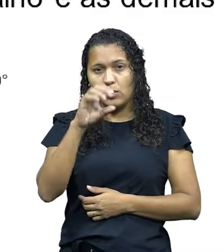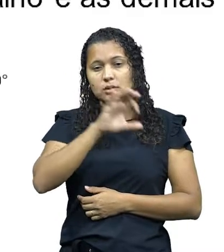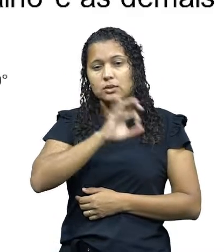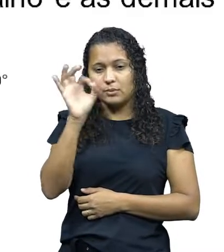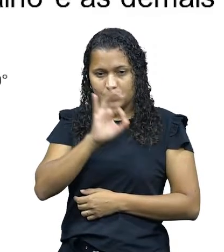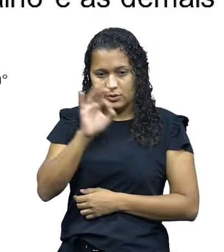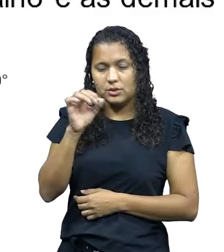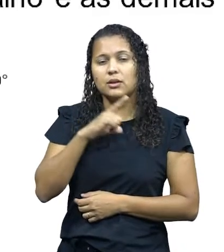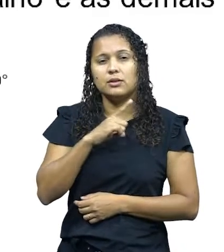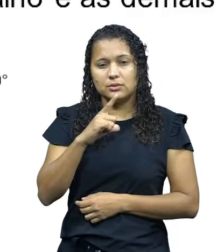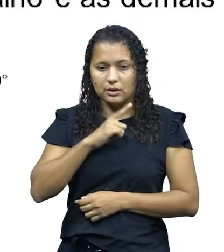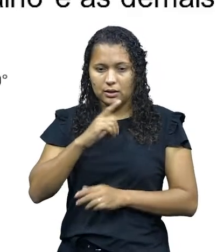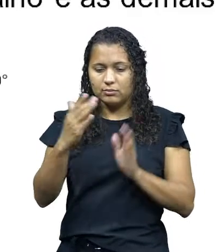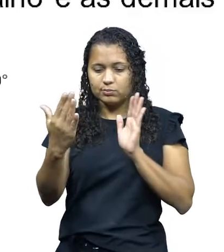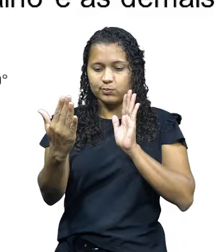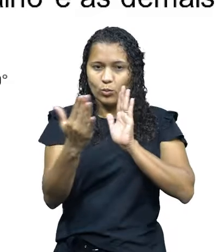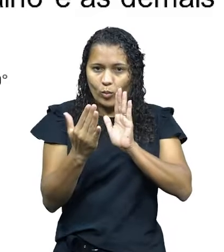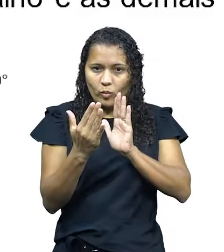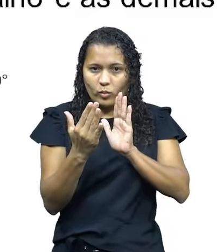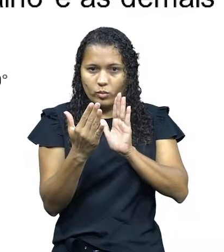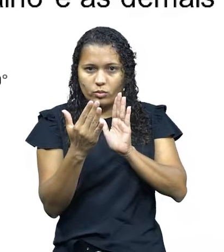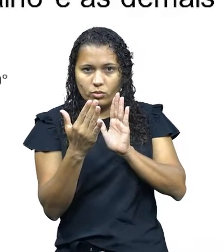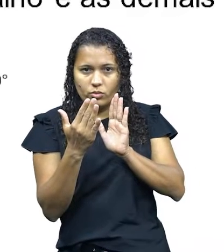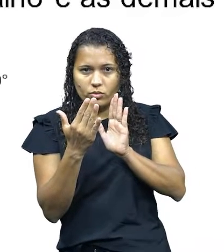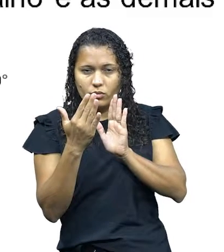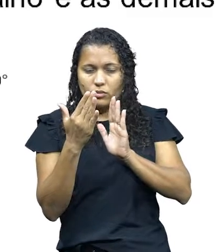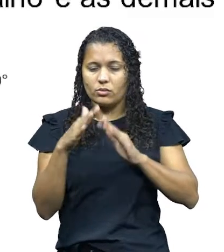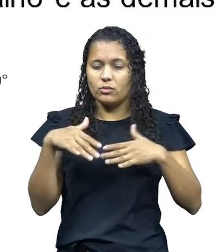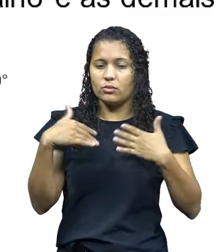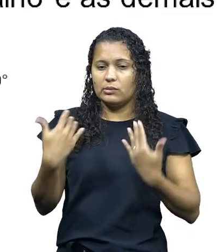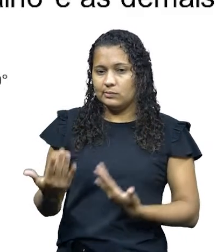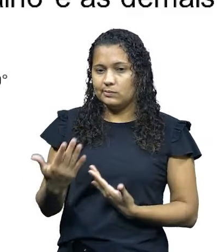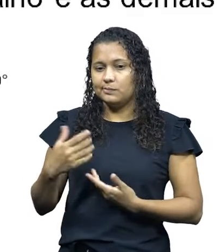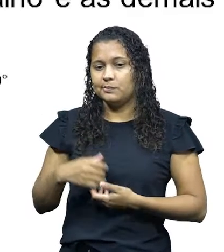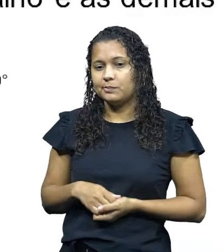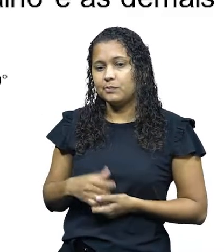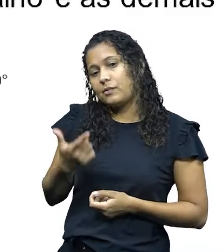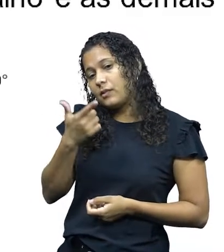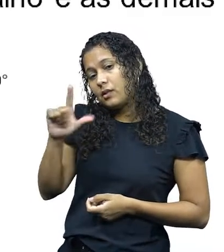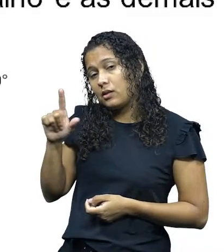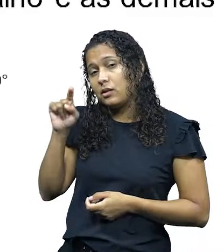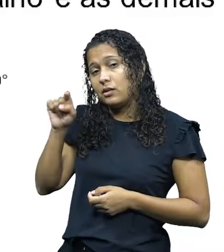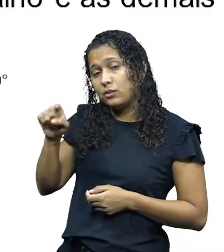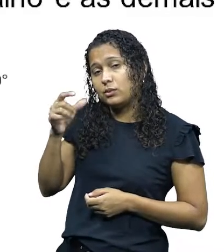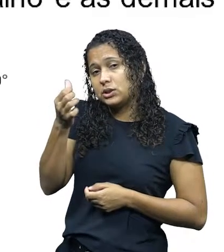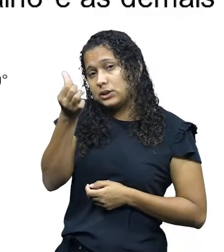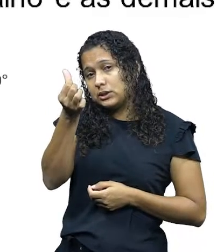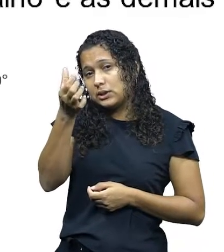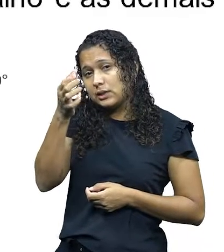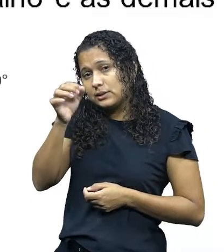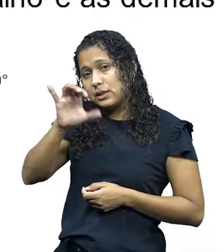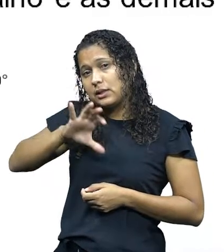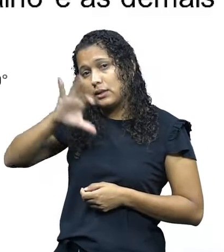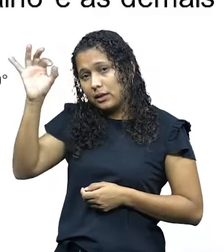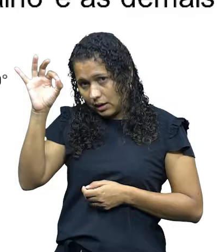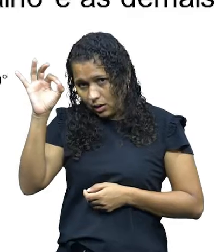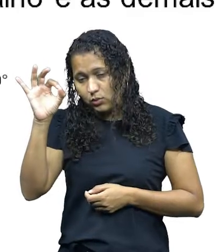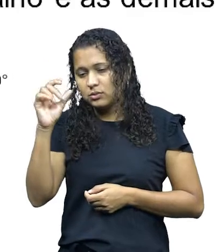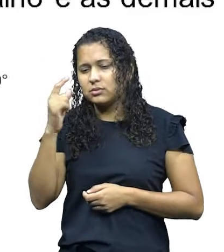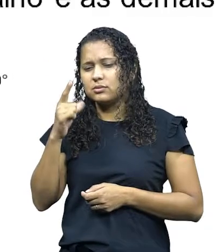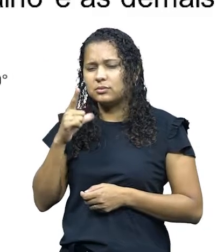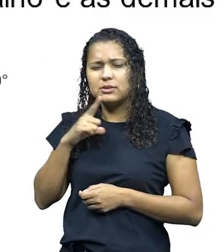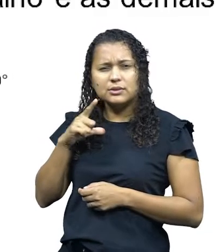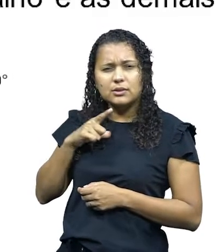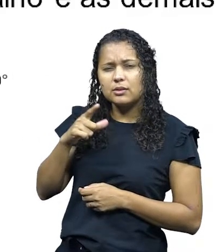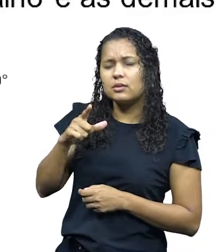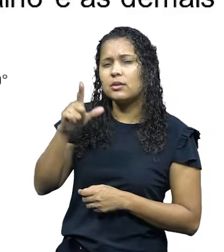apresenta 50% da face frontal. E na terceira projeção, nós temos ela